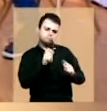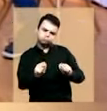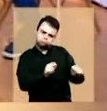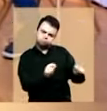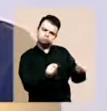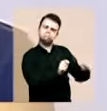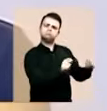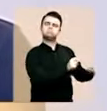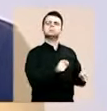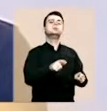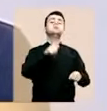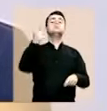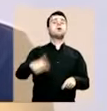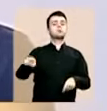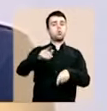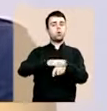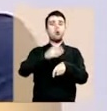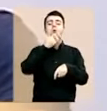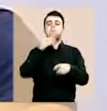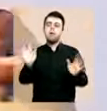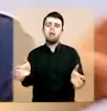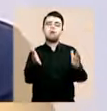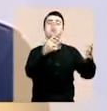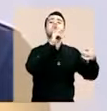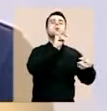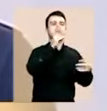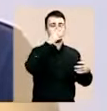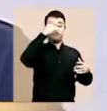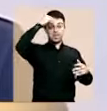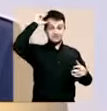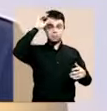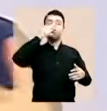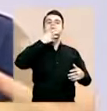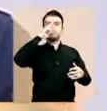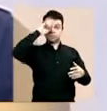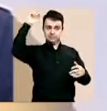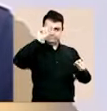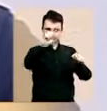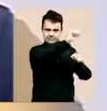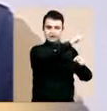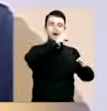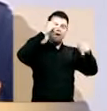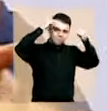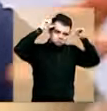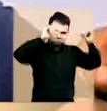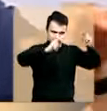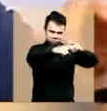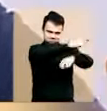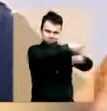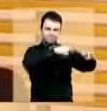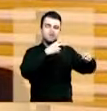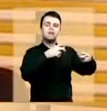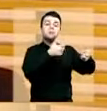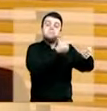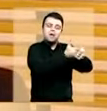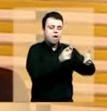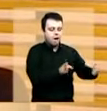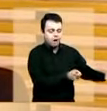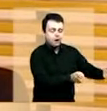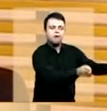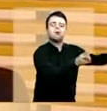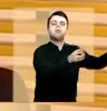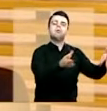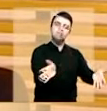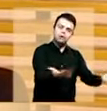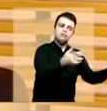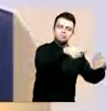mesmo tempo, ele incentivou alguns produtores locais na redondeza que tinham gado nas nascentes dos rios em volta a